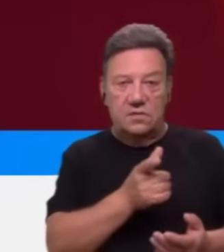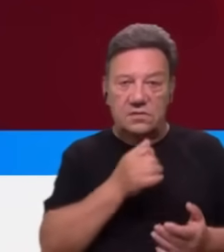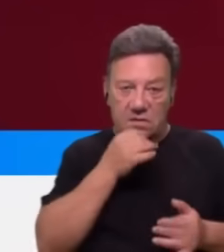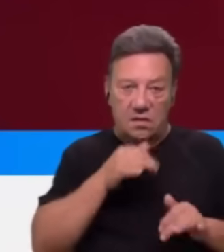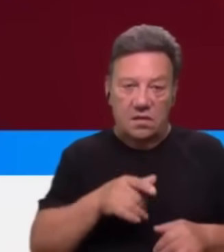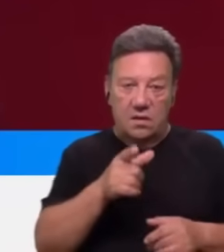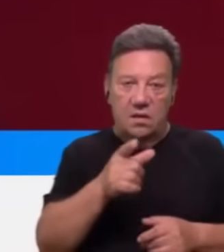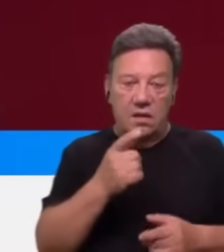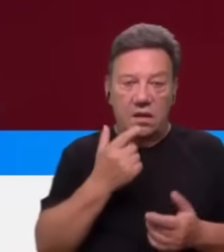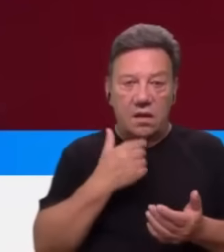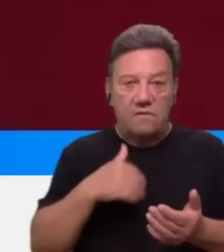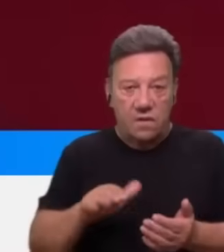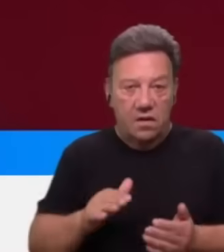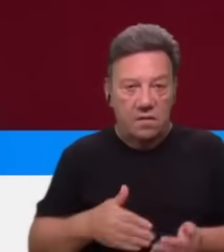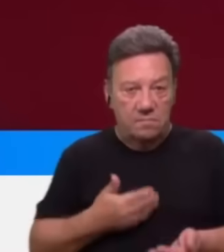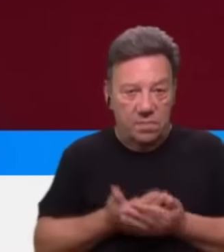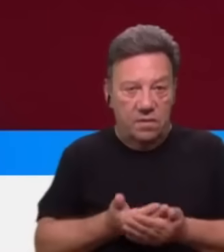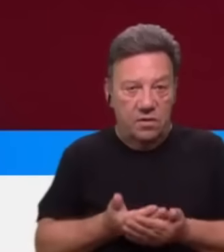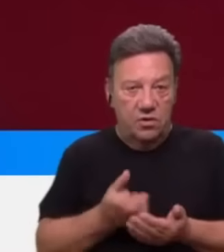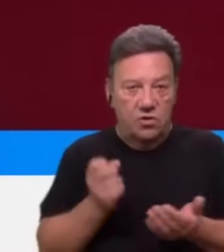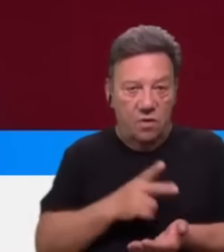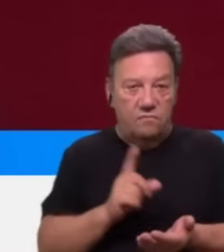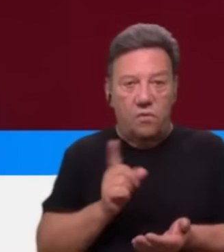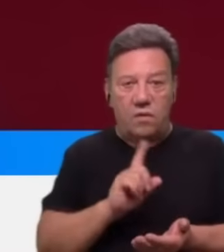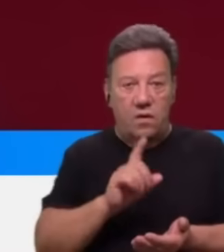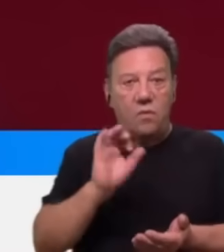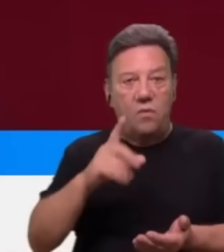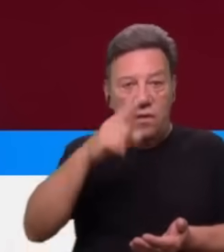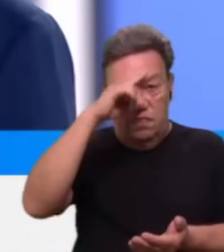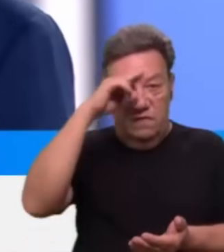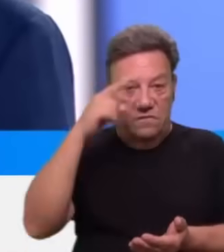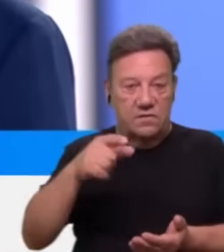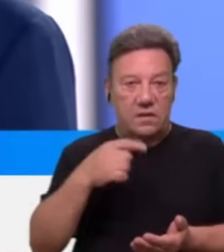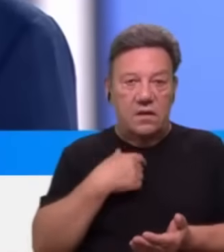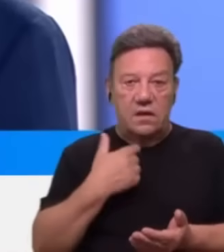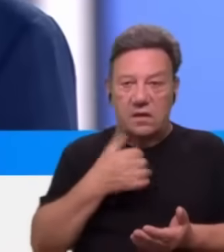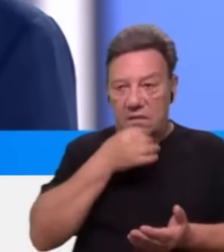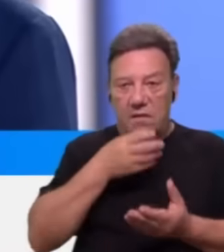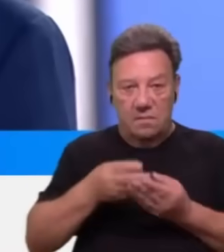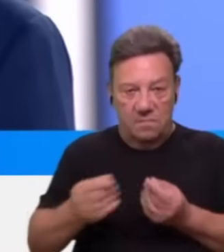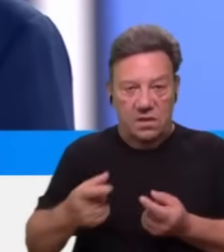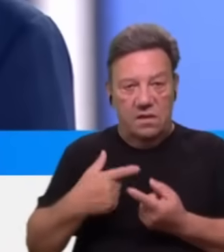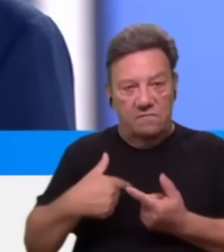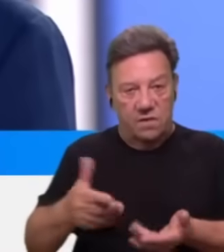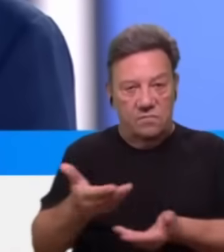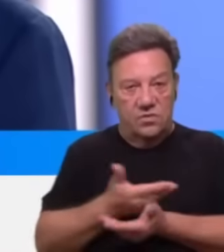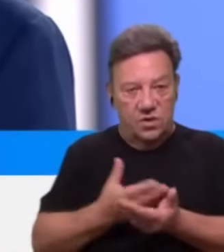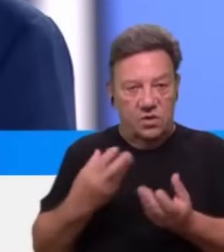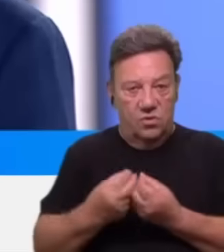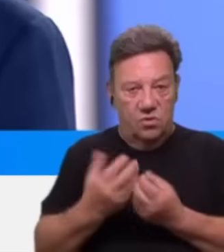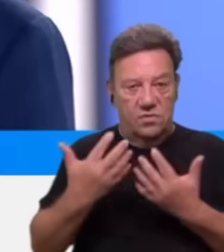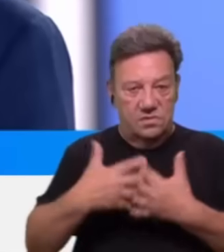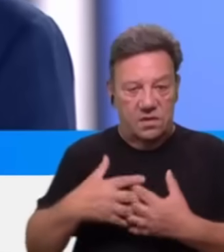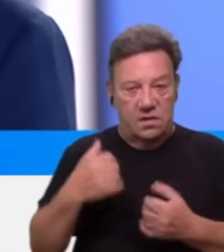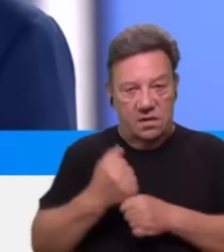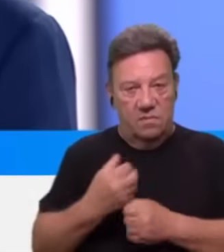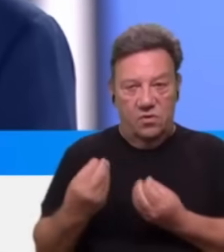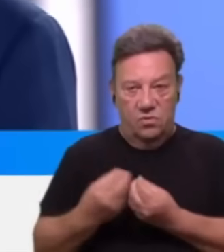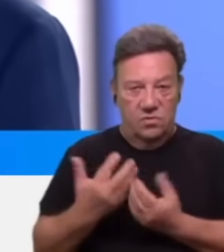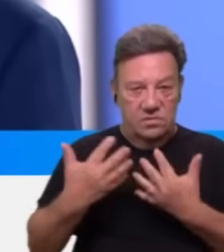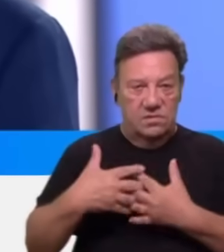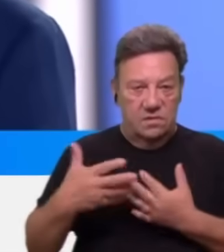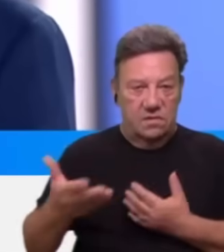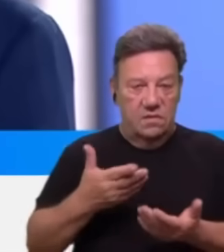vai apresentar as novas ou não ou dificilmente matérias que vamos negociar que os sindicatos e trabalhar com os sindicatos